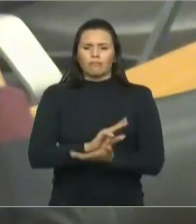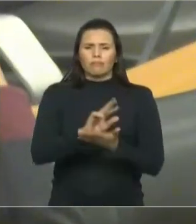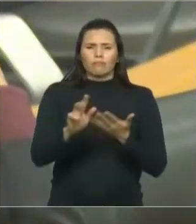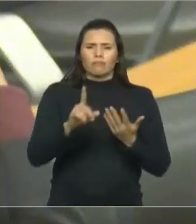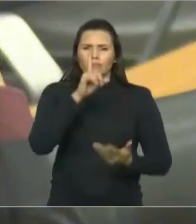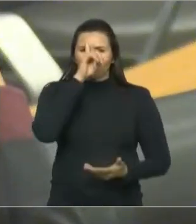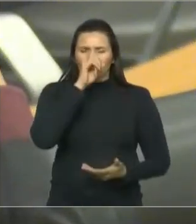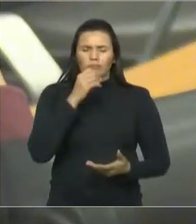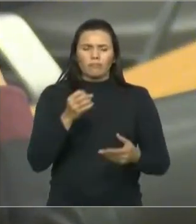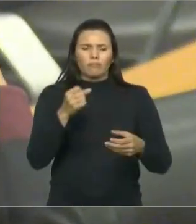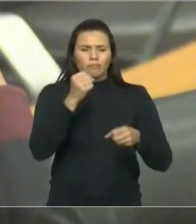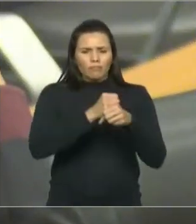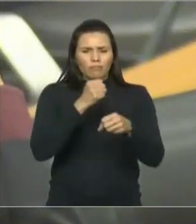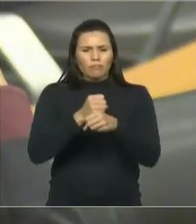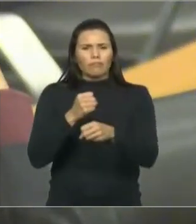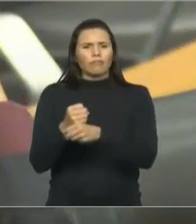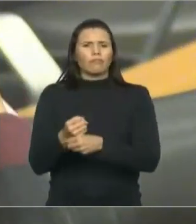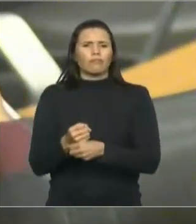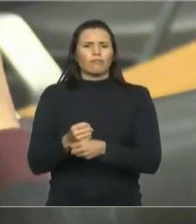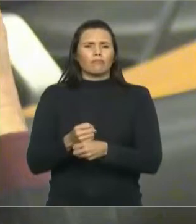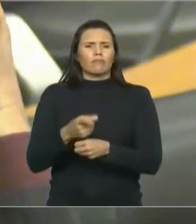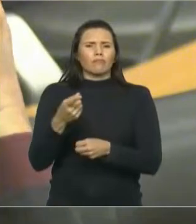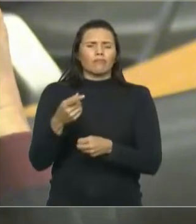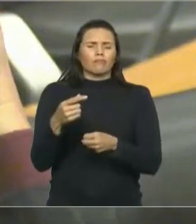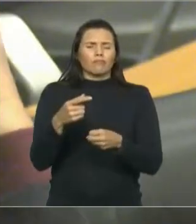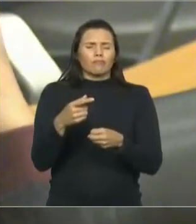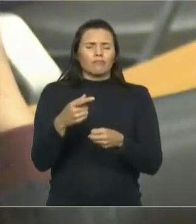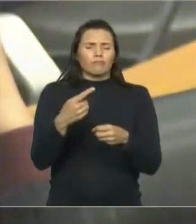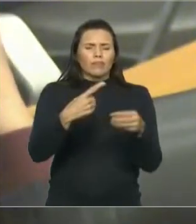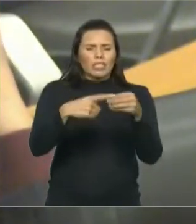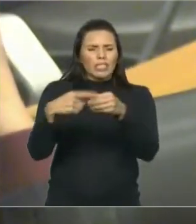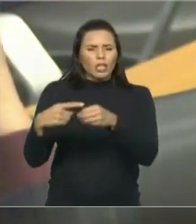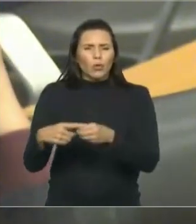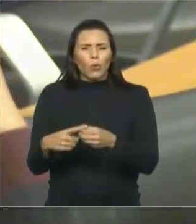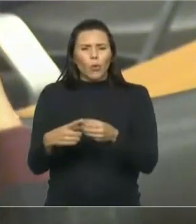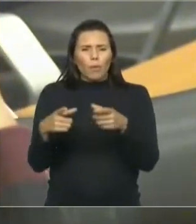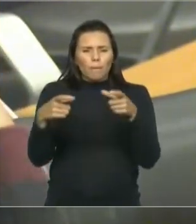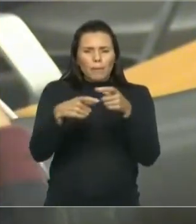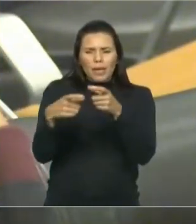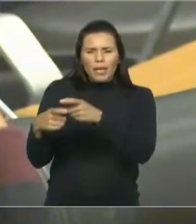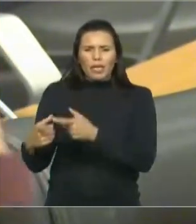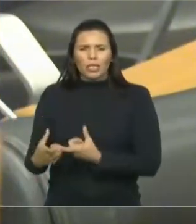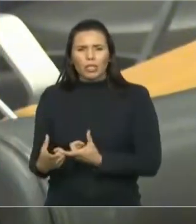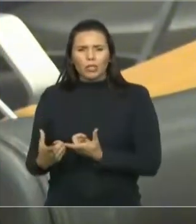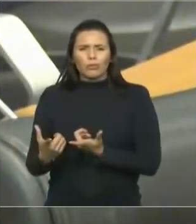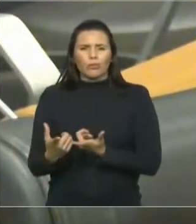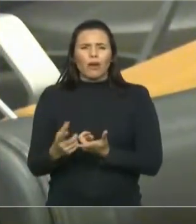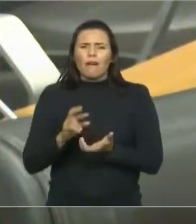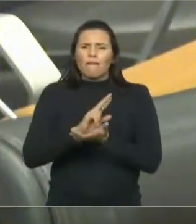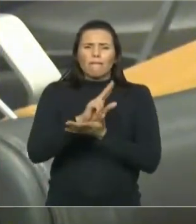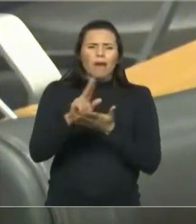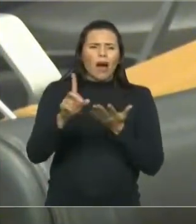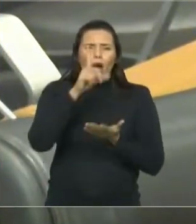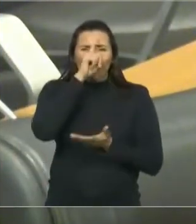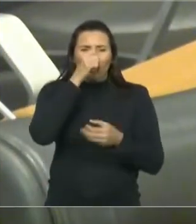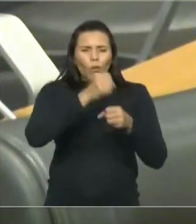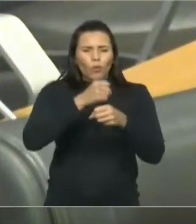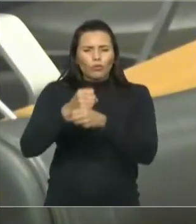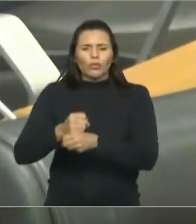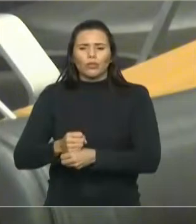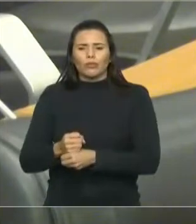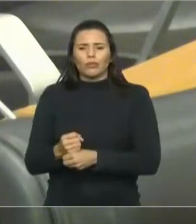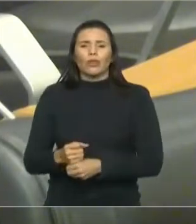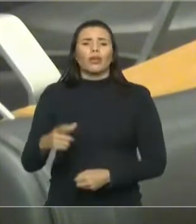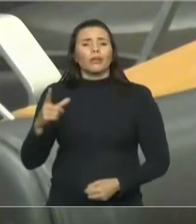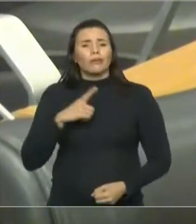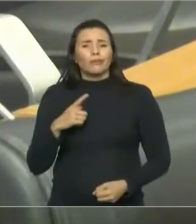Estado para se fazer política, enquanto outras regiões do Estado do Maranhão não tinham